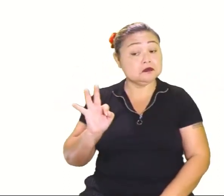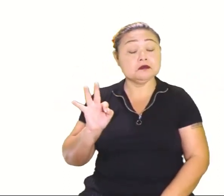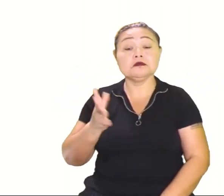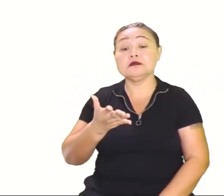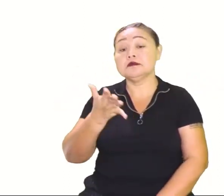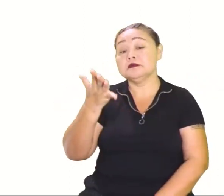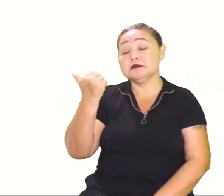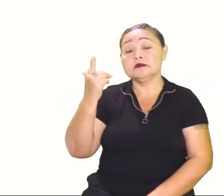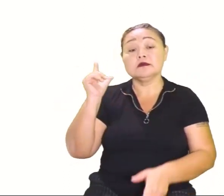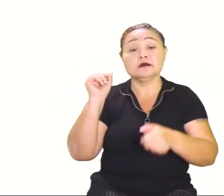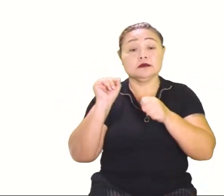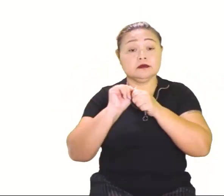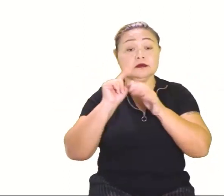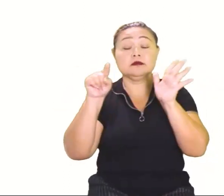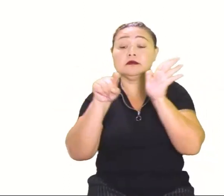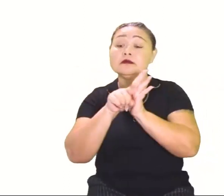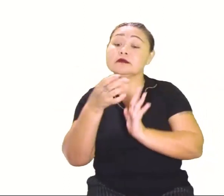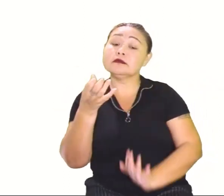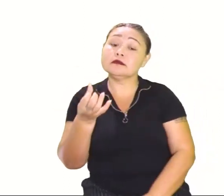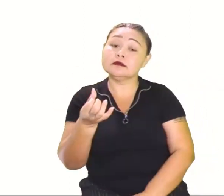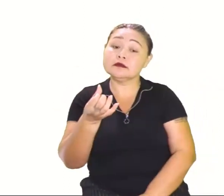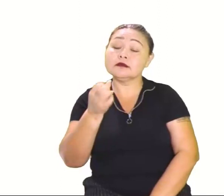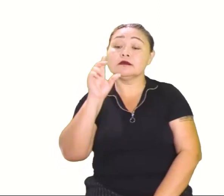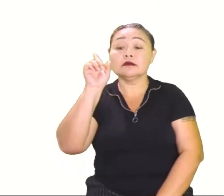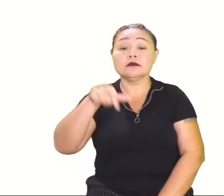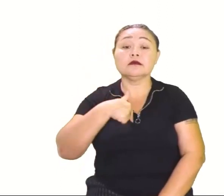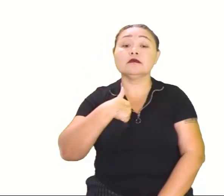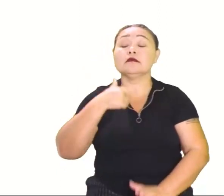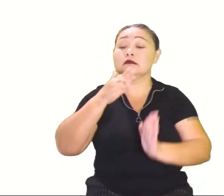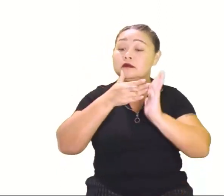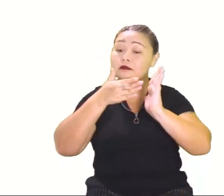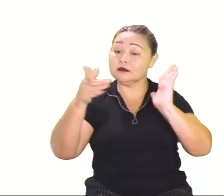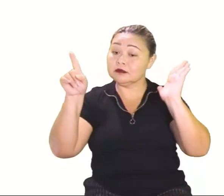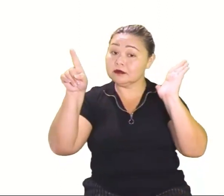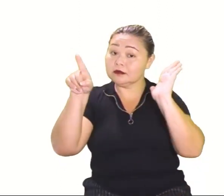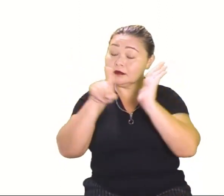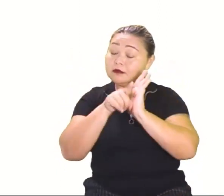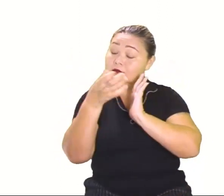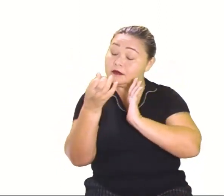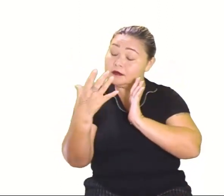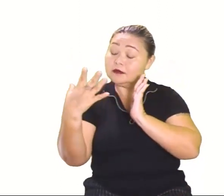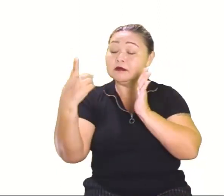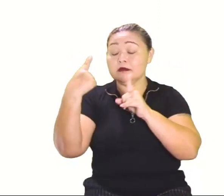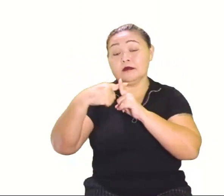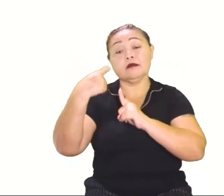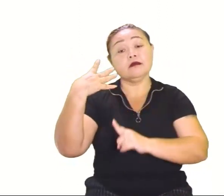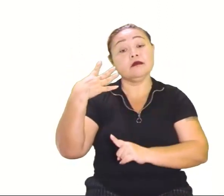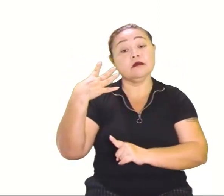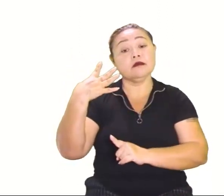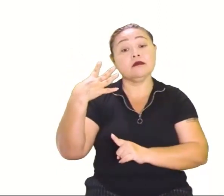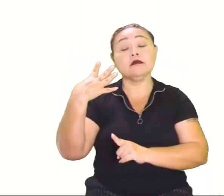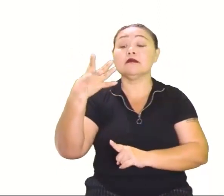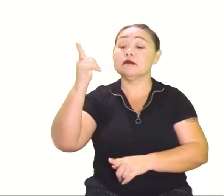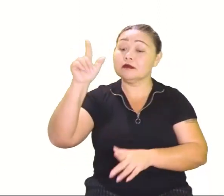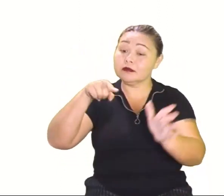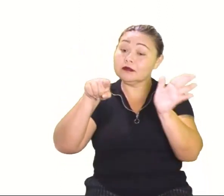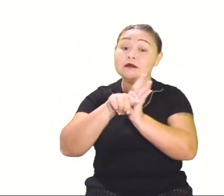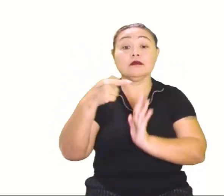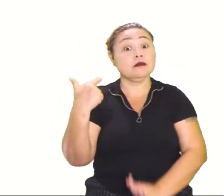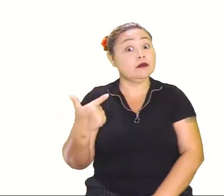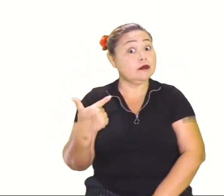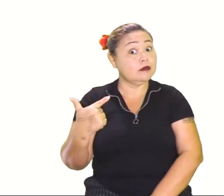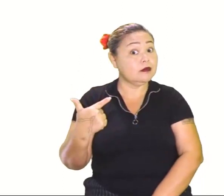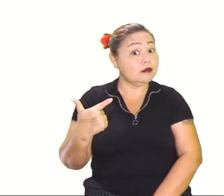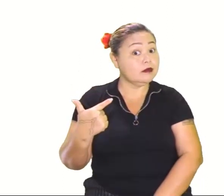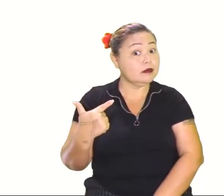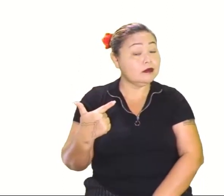Vamos lá, vamos fazendo aqui. F de menos 6 é igual ao módulo de menos 2 mais menos 6 mais 4. Menos